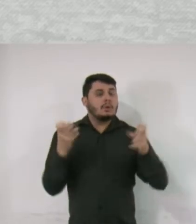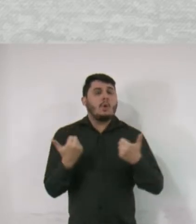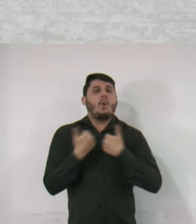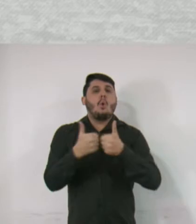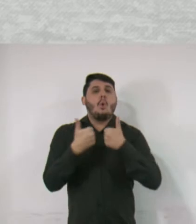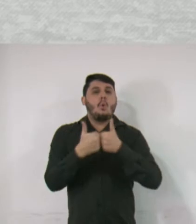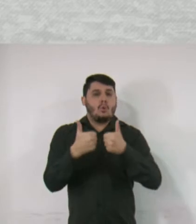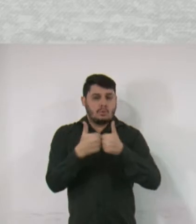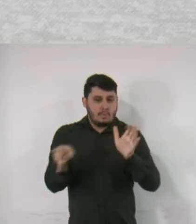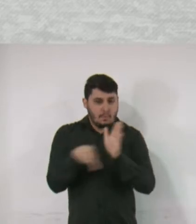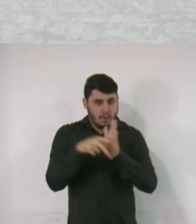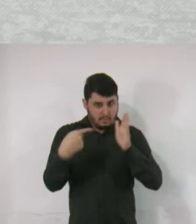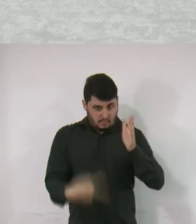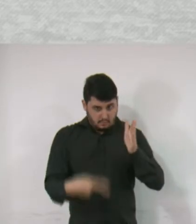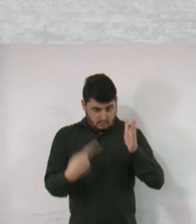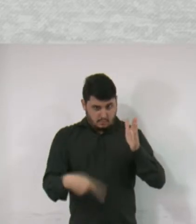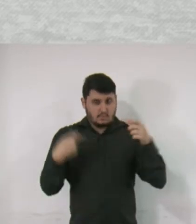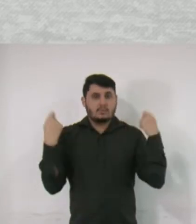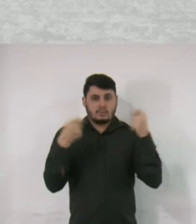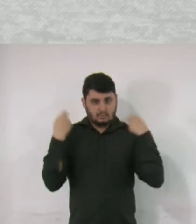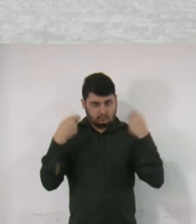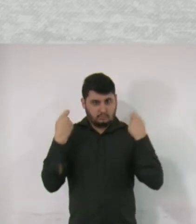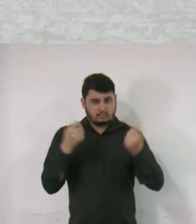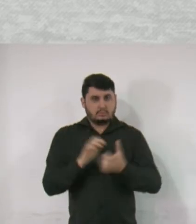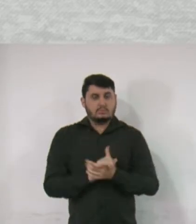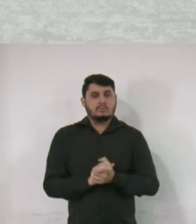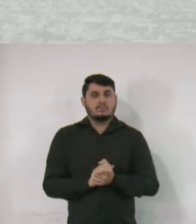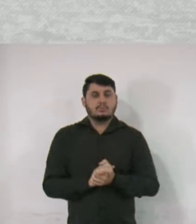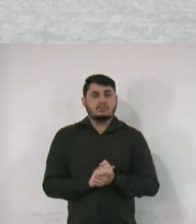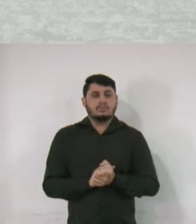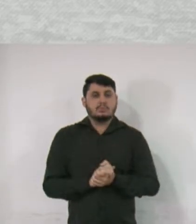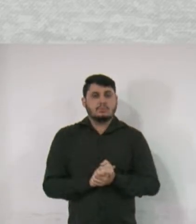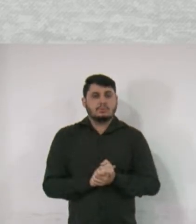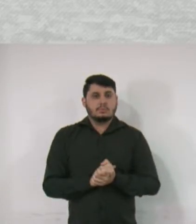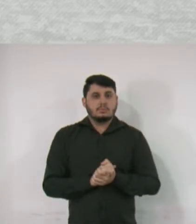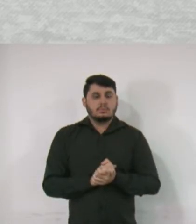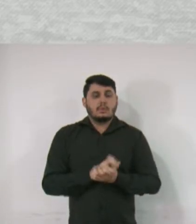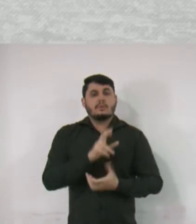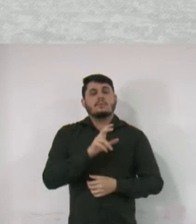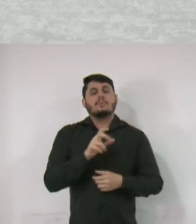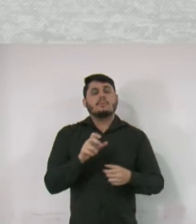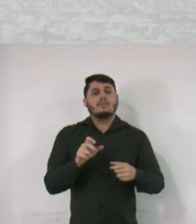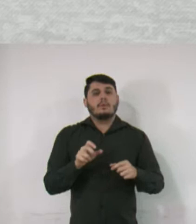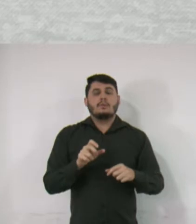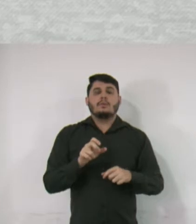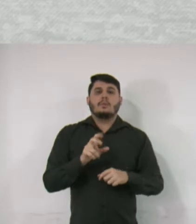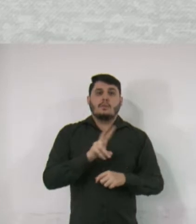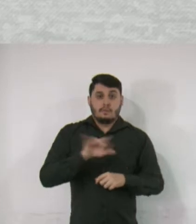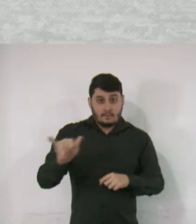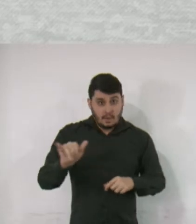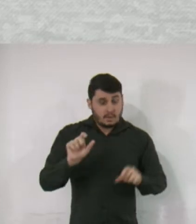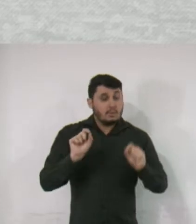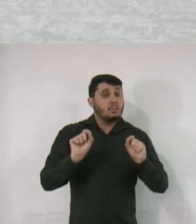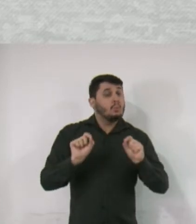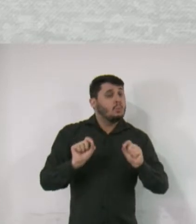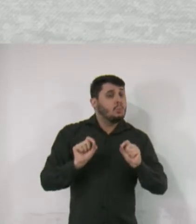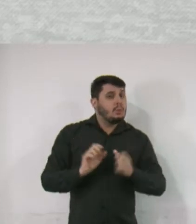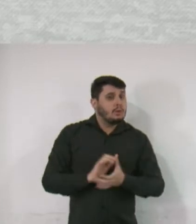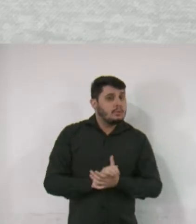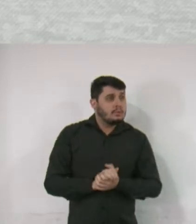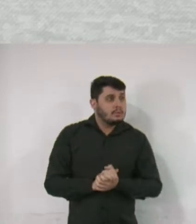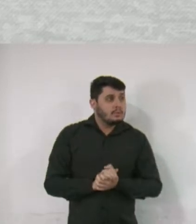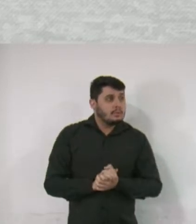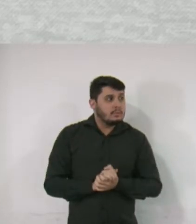que de comum é feita na compra da passagem, que será onde será registrado